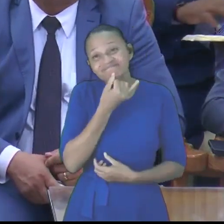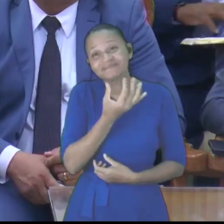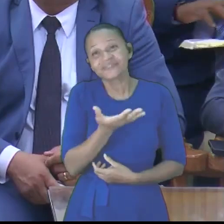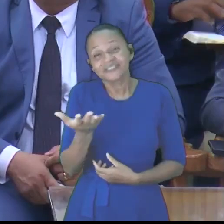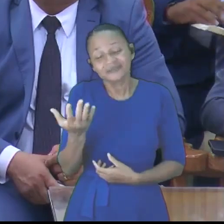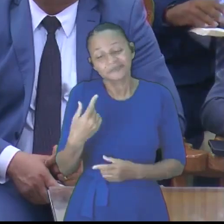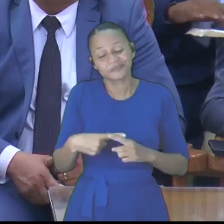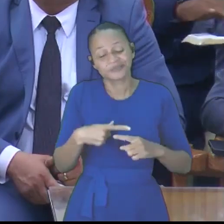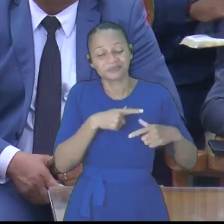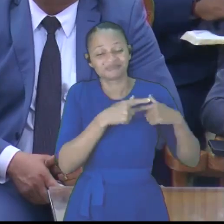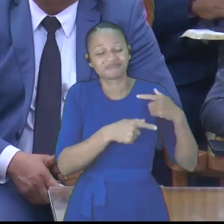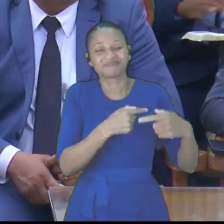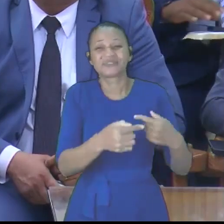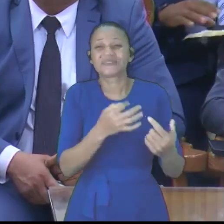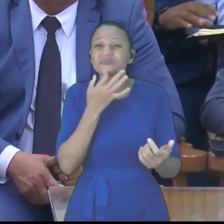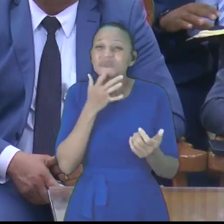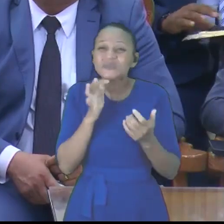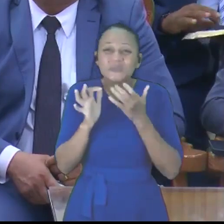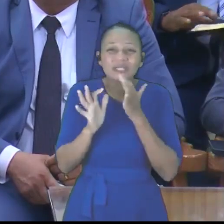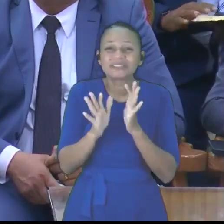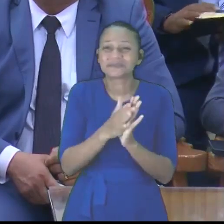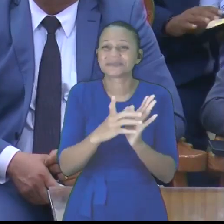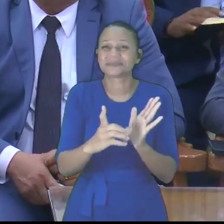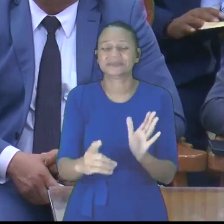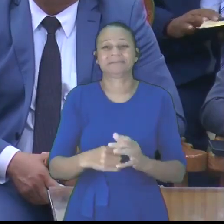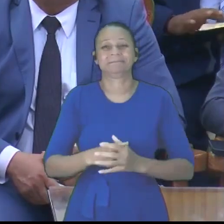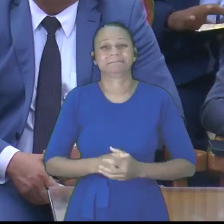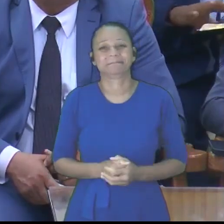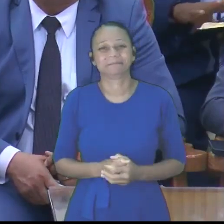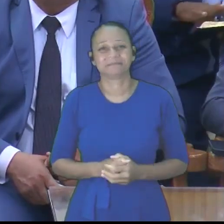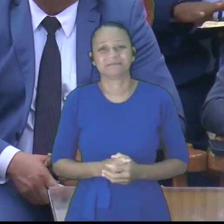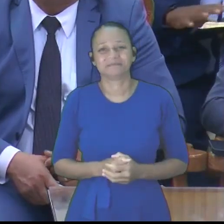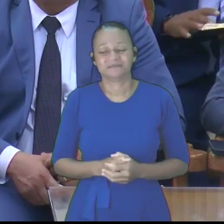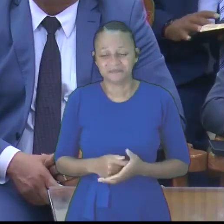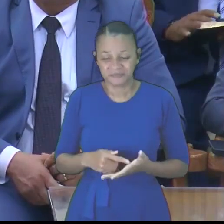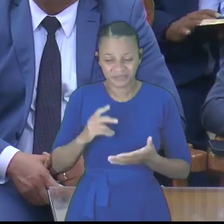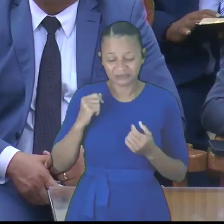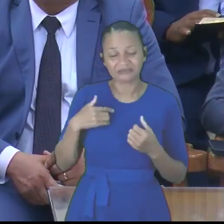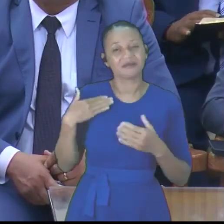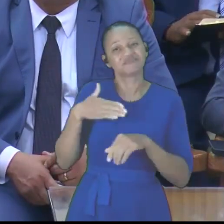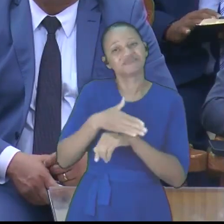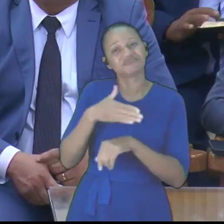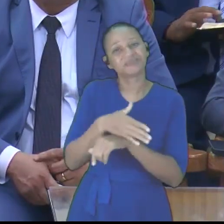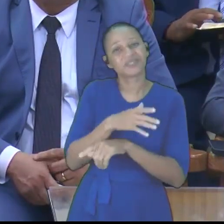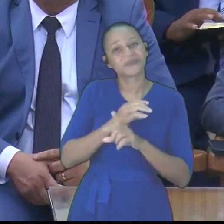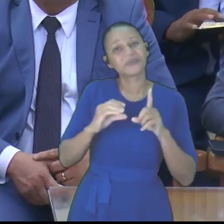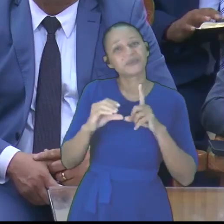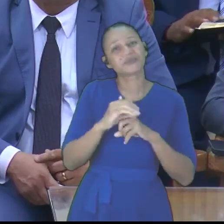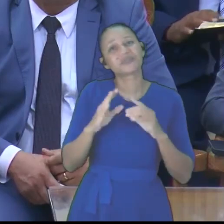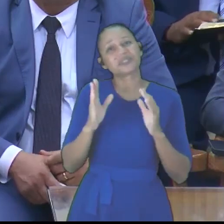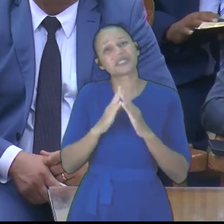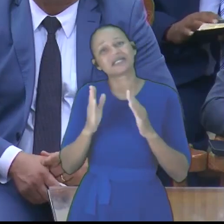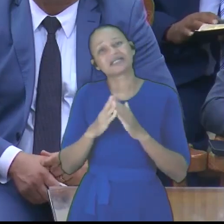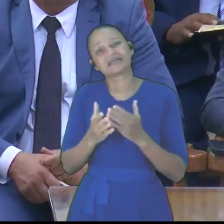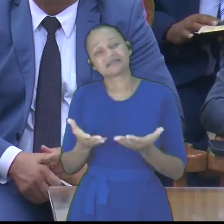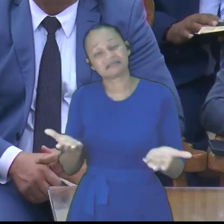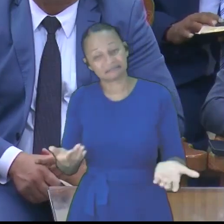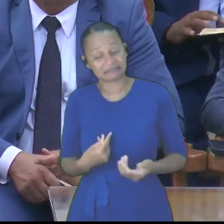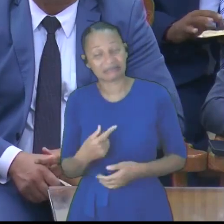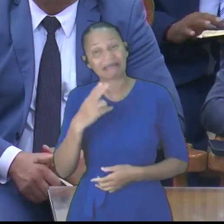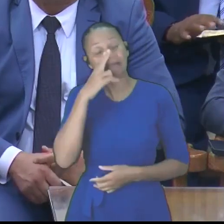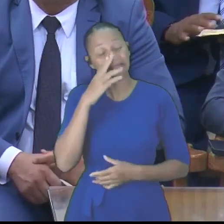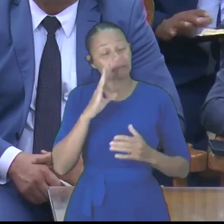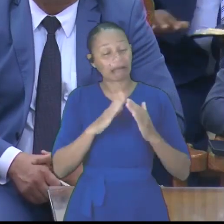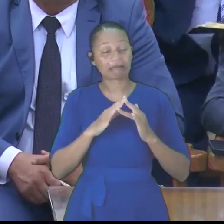porque esta geração não conhece Bíblia. Nem vem a doutrina, fica em casa. Tem crente agora em casa,